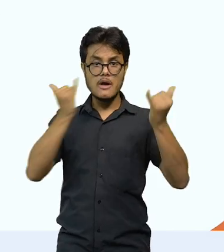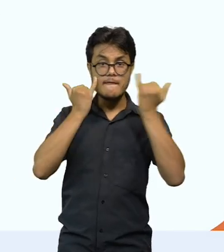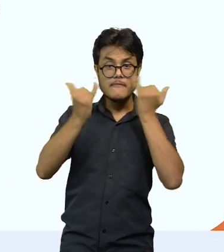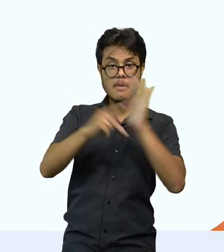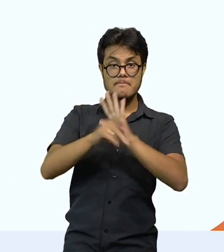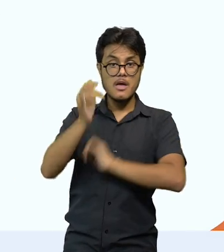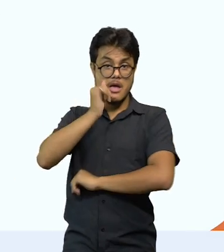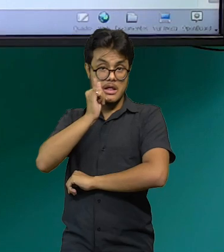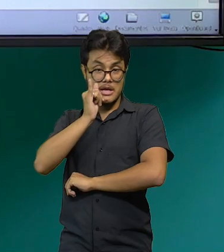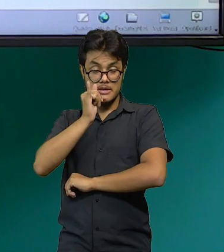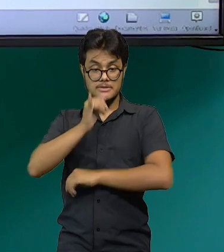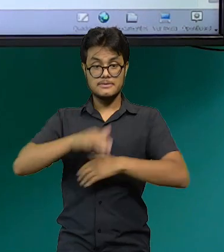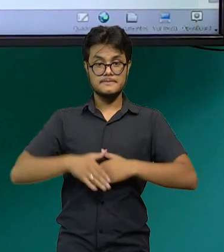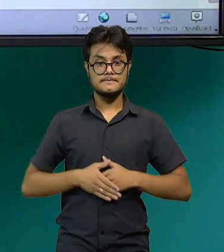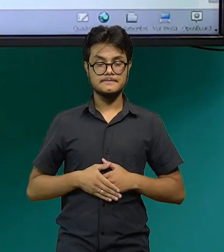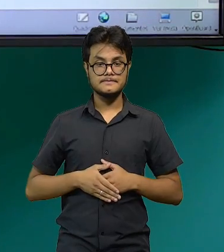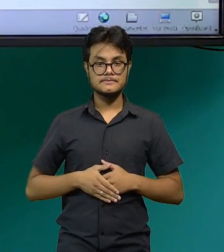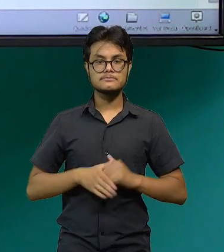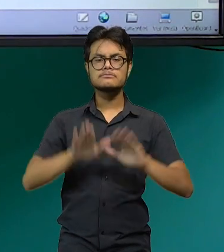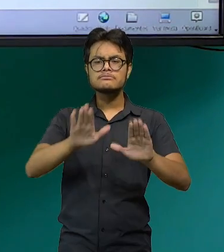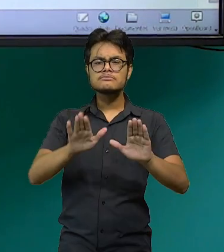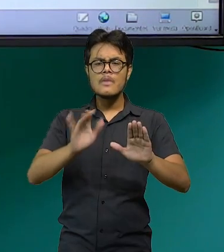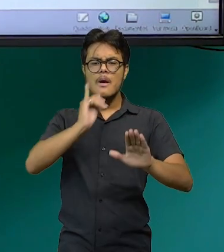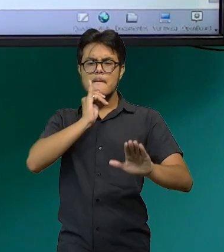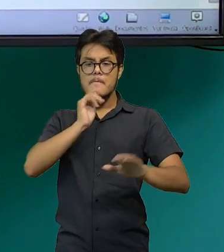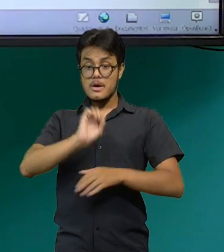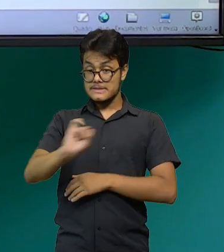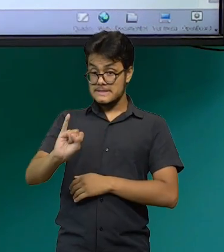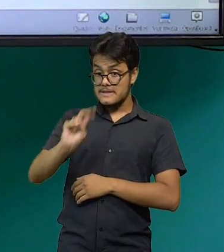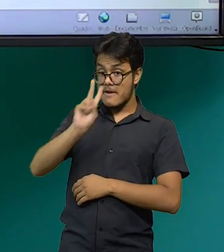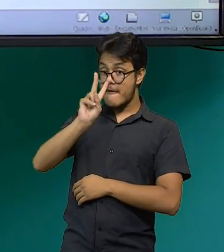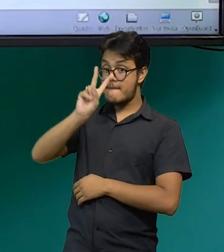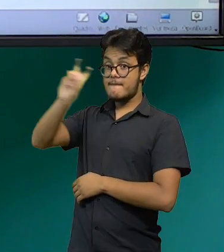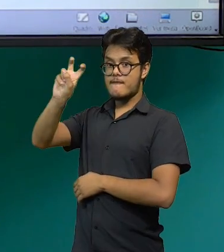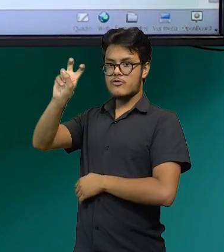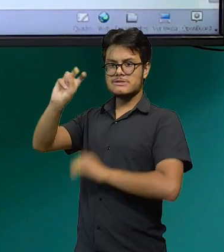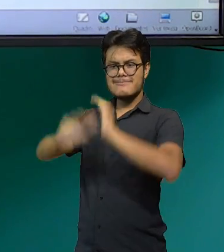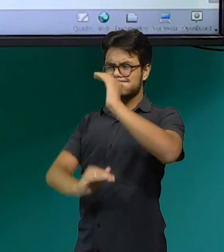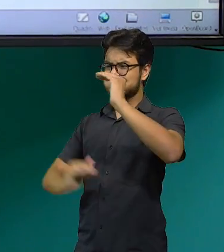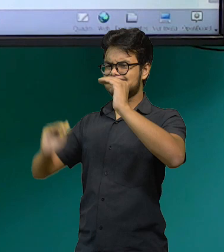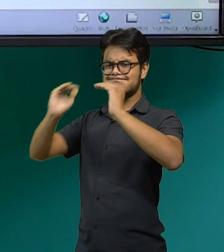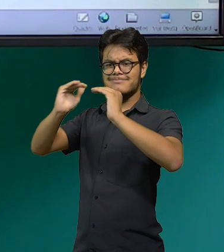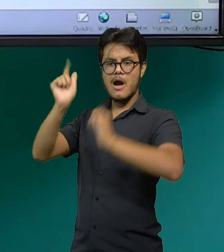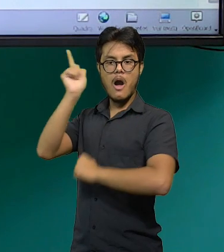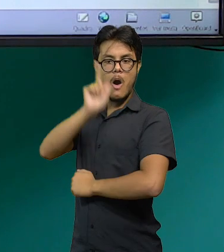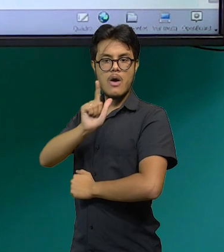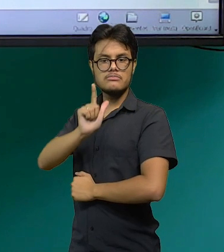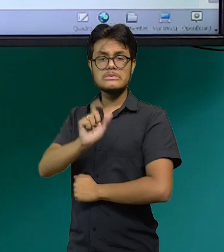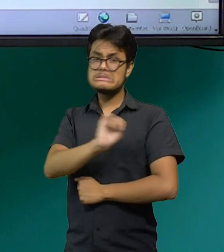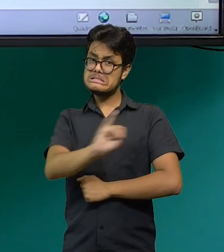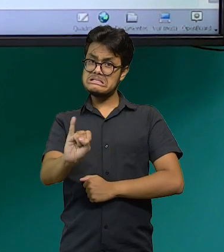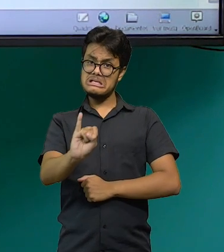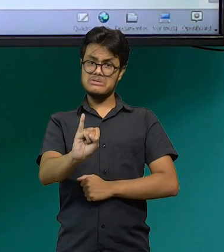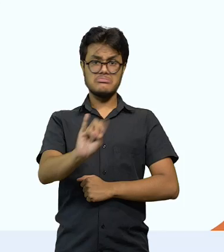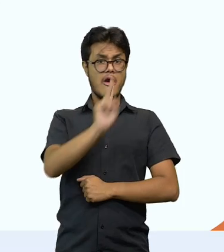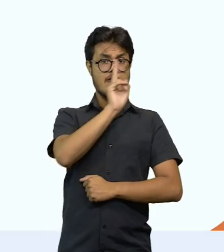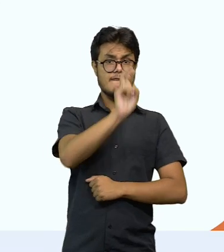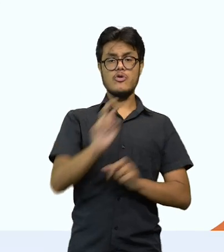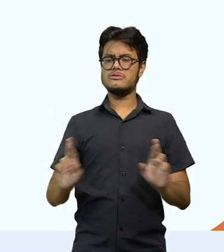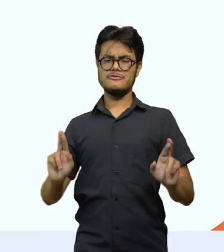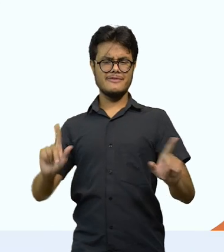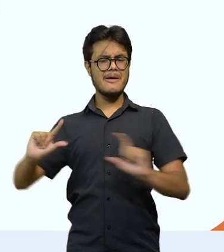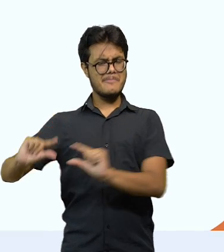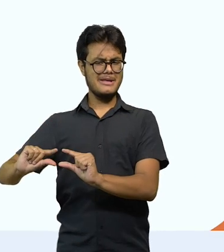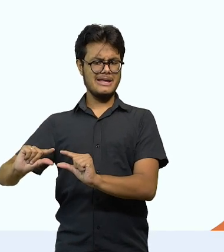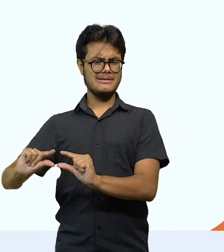força eletromotriz. Como a força eletromotriz é o máximo que eu atinjo, qualquer diferença de potencial depois é menor, então